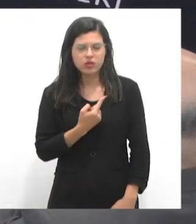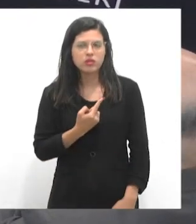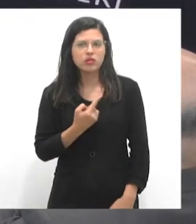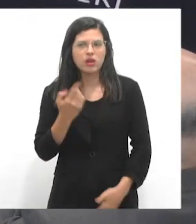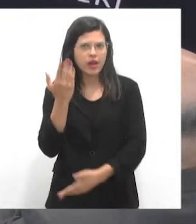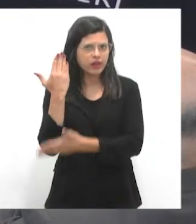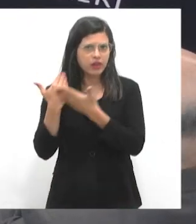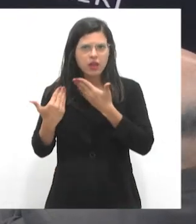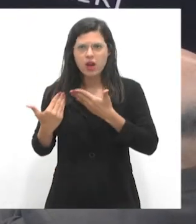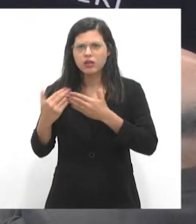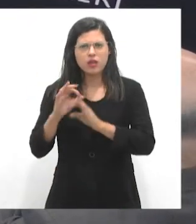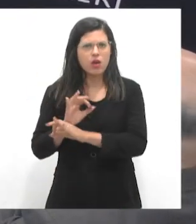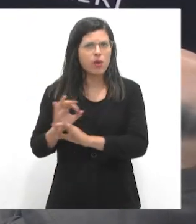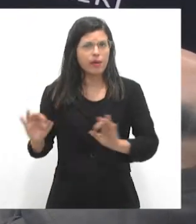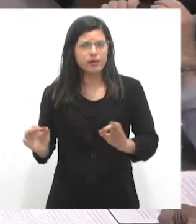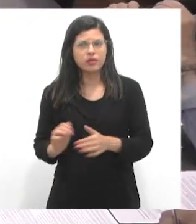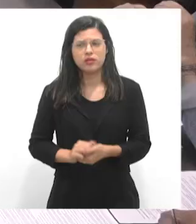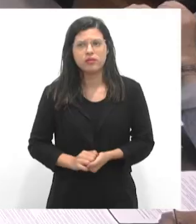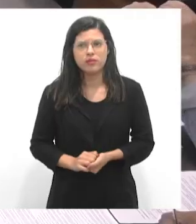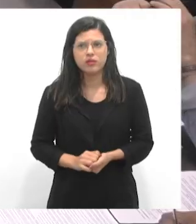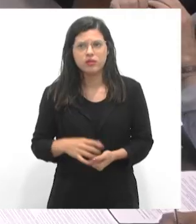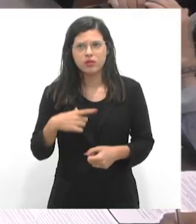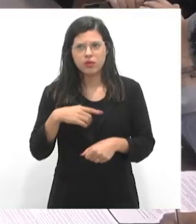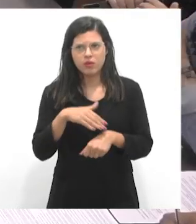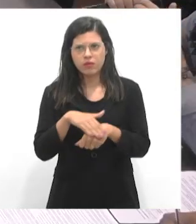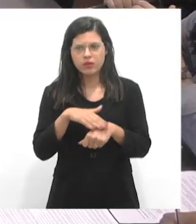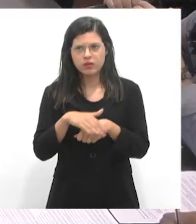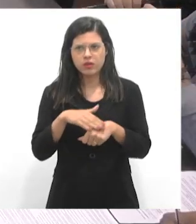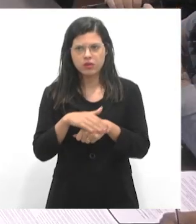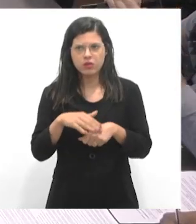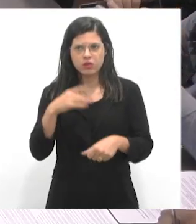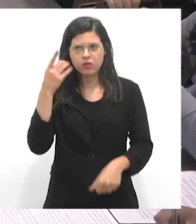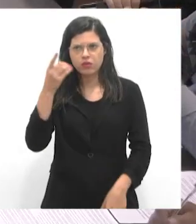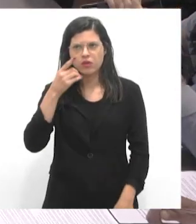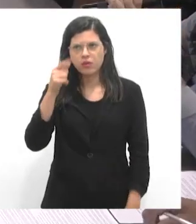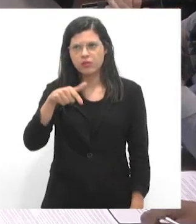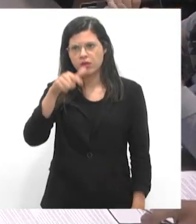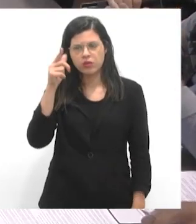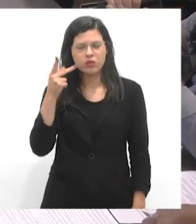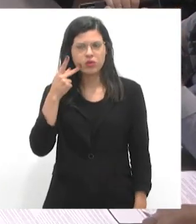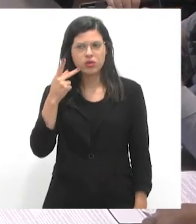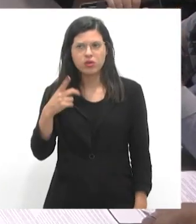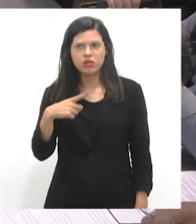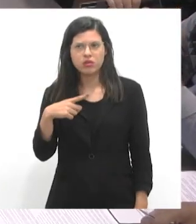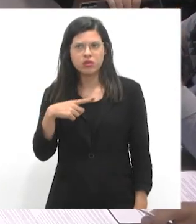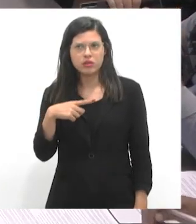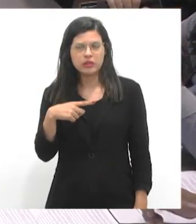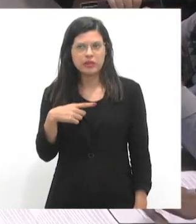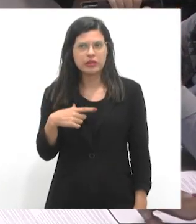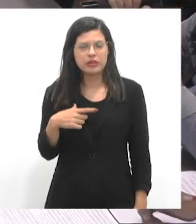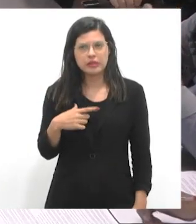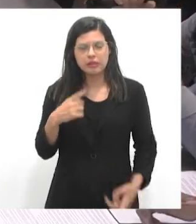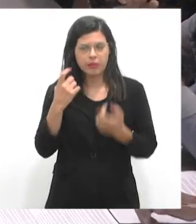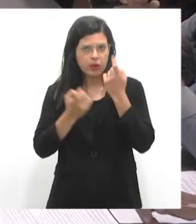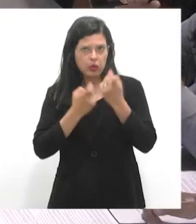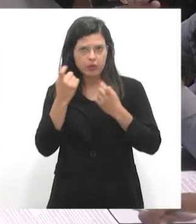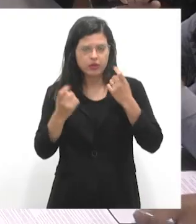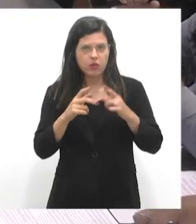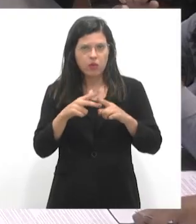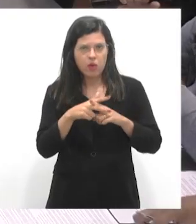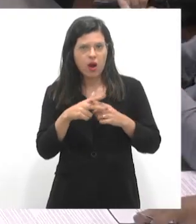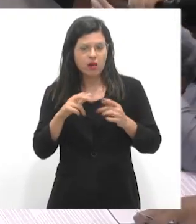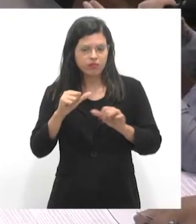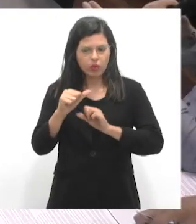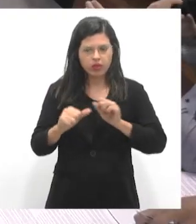é um sucesso. Eu tenho até conversado com o Luiz Paulo. Eu tenho medo com a reforma fiscal, o que vai ser dessa lei. Porque